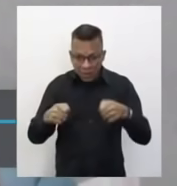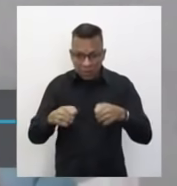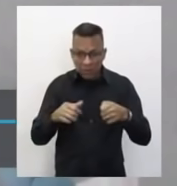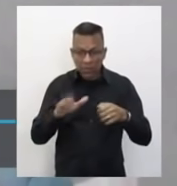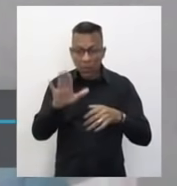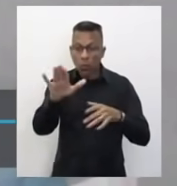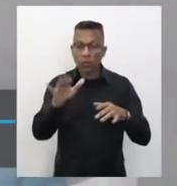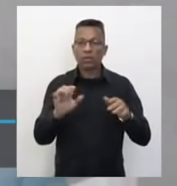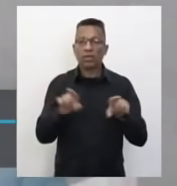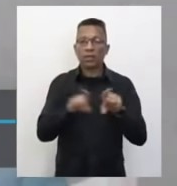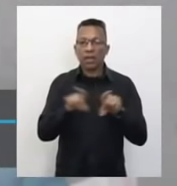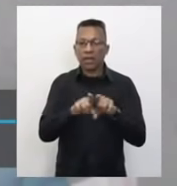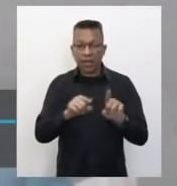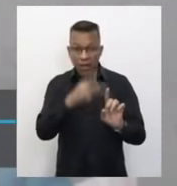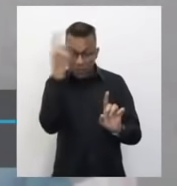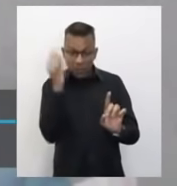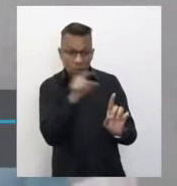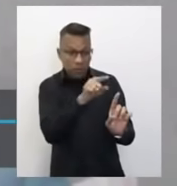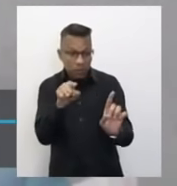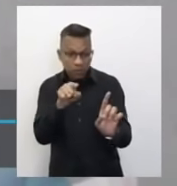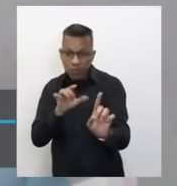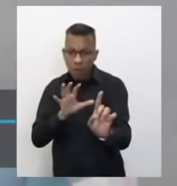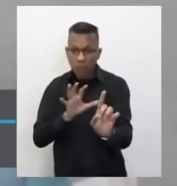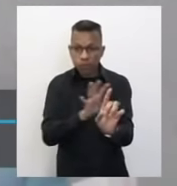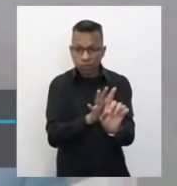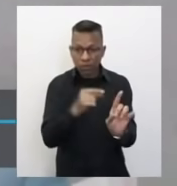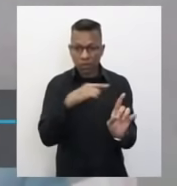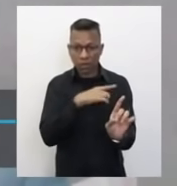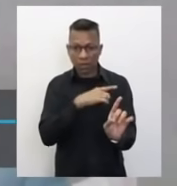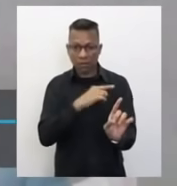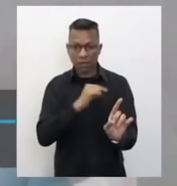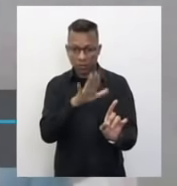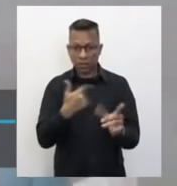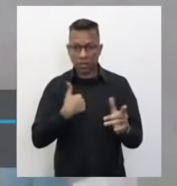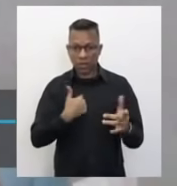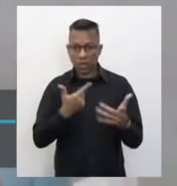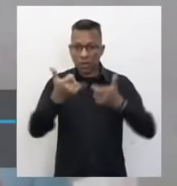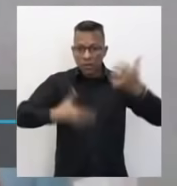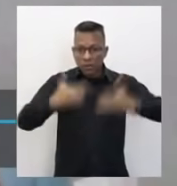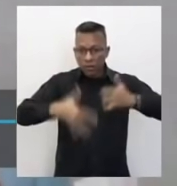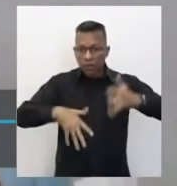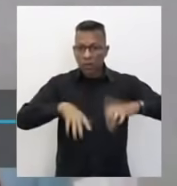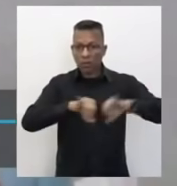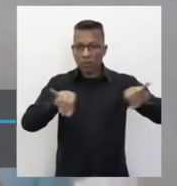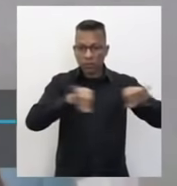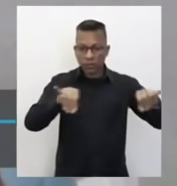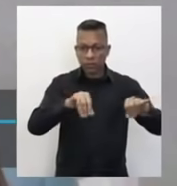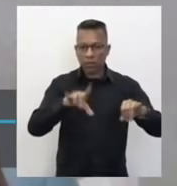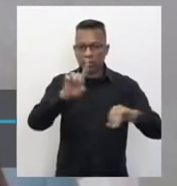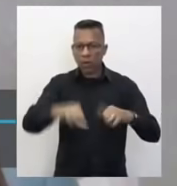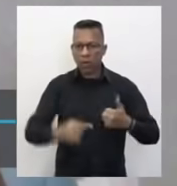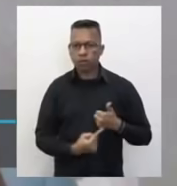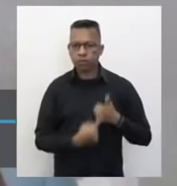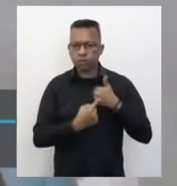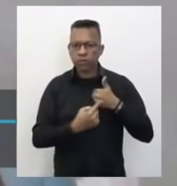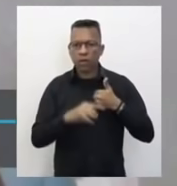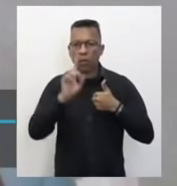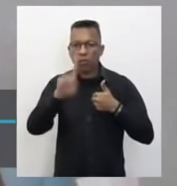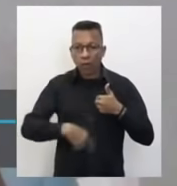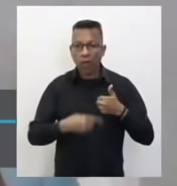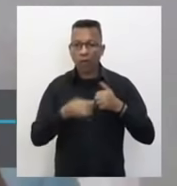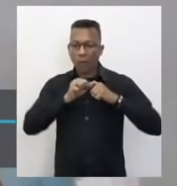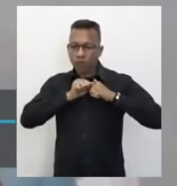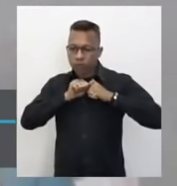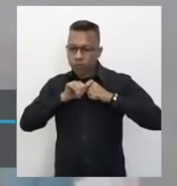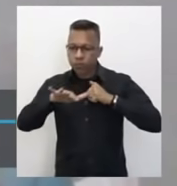que as pessoas são impactadas quando a gente curte, comenta, compartilha? E o que acontece quando a gente curte, comenta ou compartilha